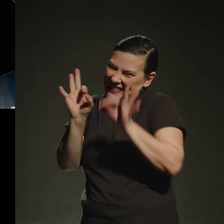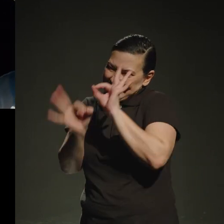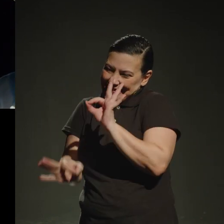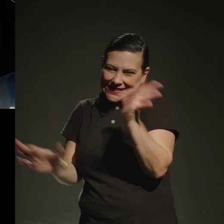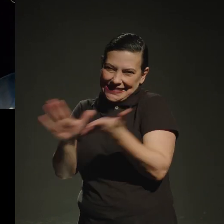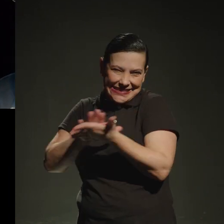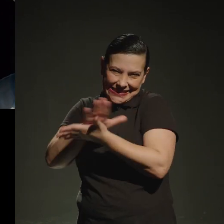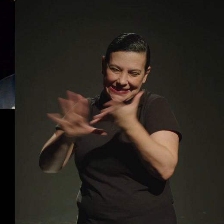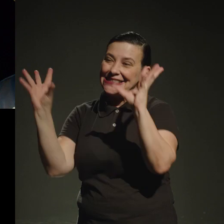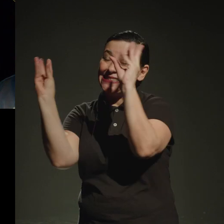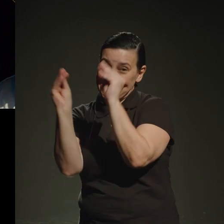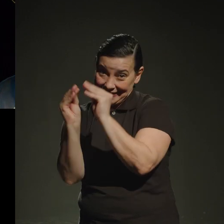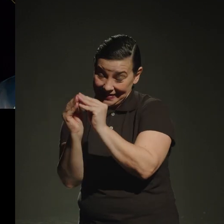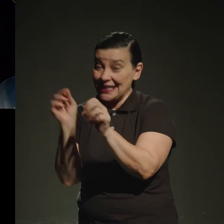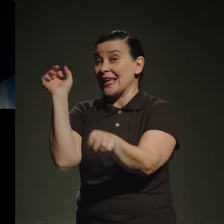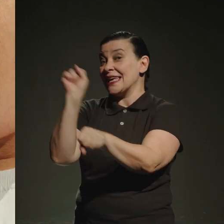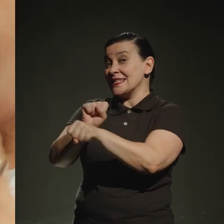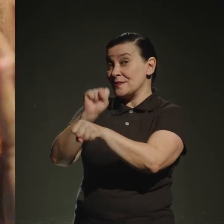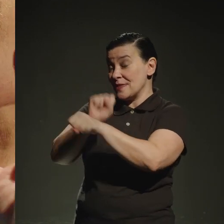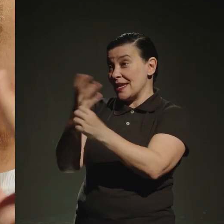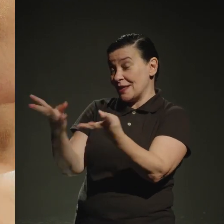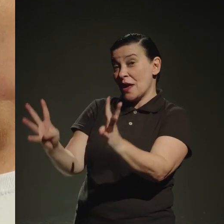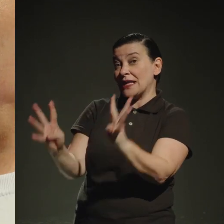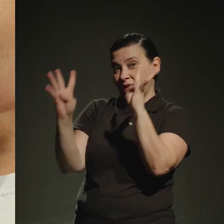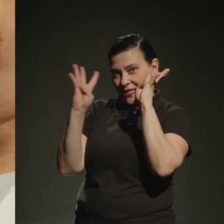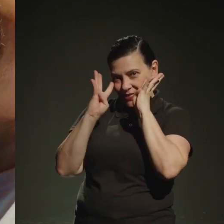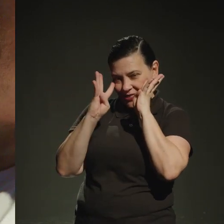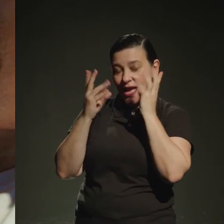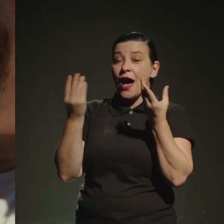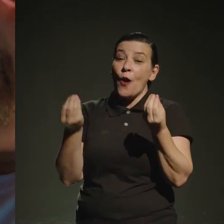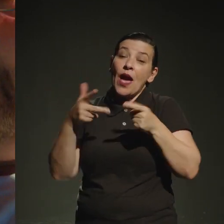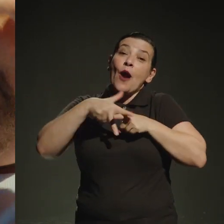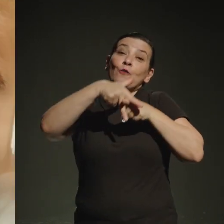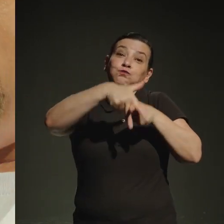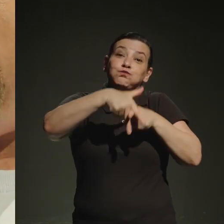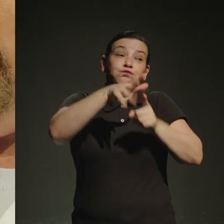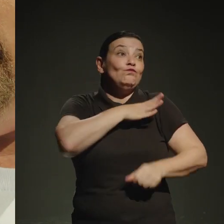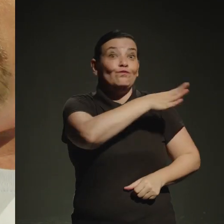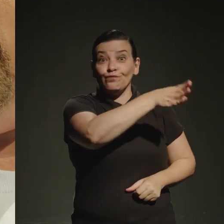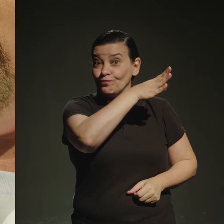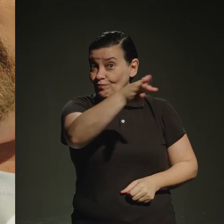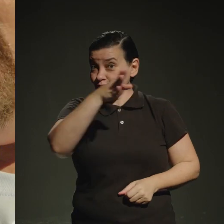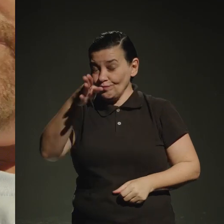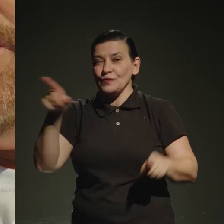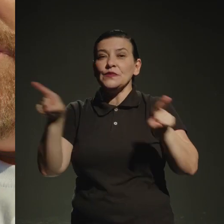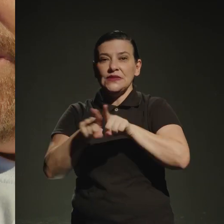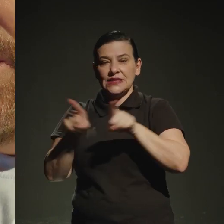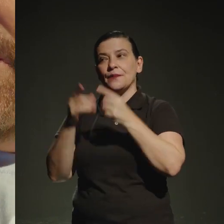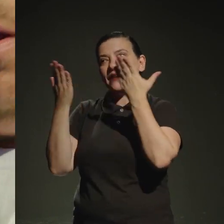alimento, pousada e, mais importante que tudo, enfim, ao cabo, poderíeis com vossas nobres mãos sagrar-me